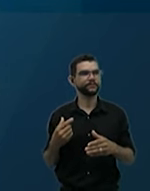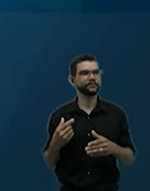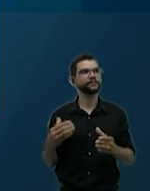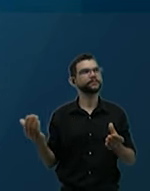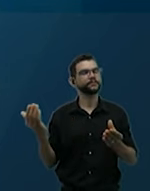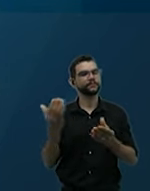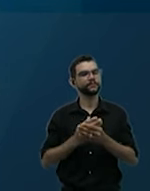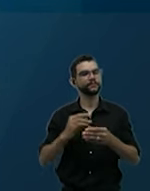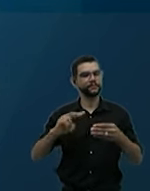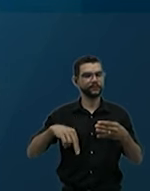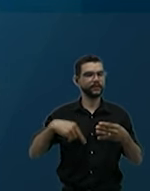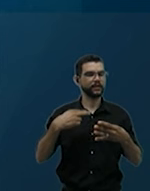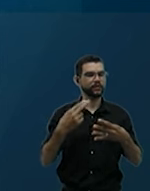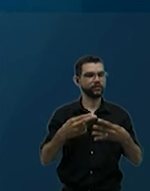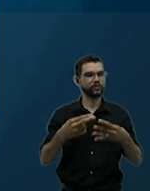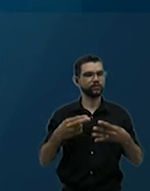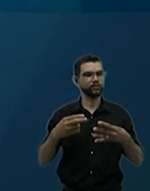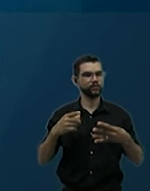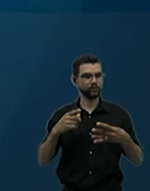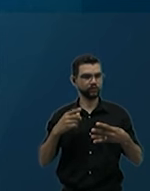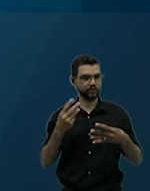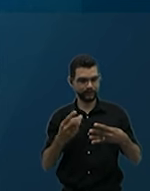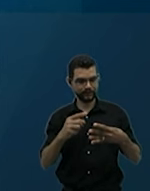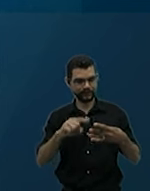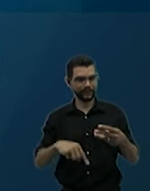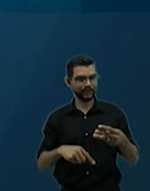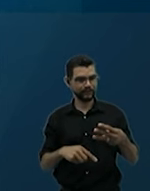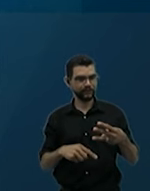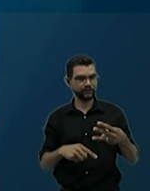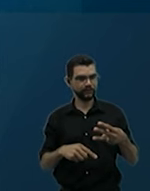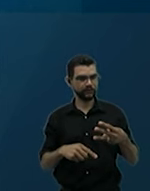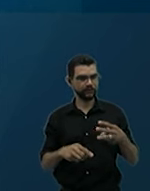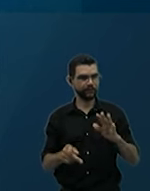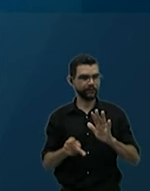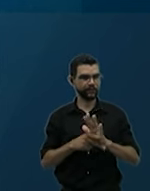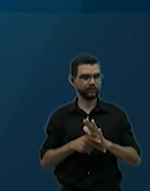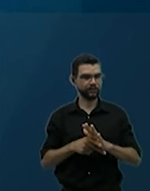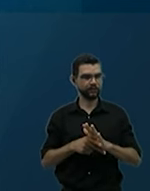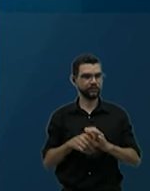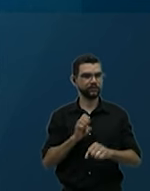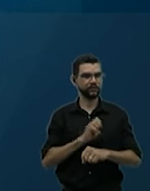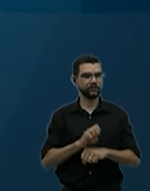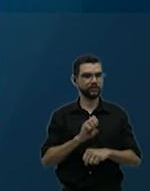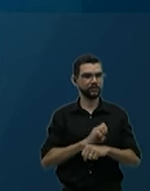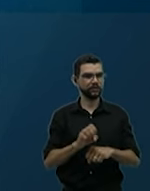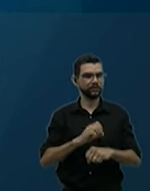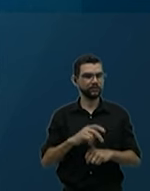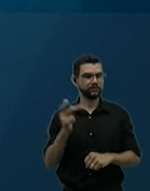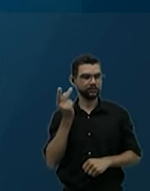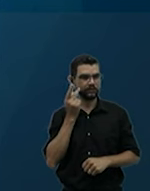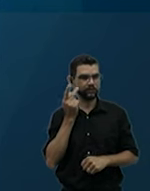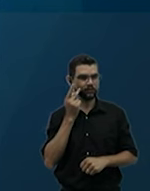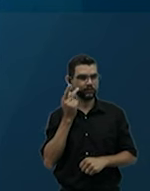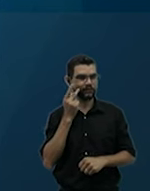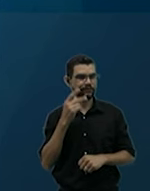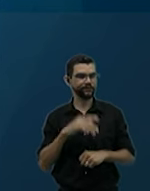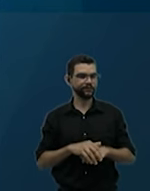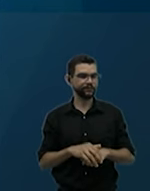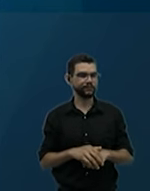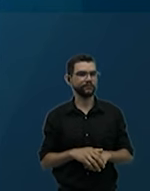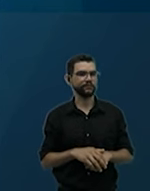do município de São Paulo. Como se sabe, está a se definir aqui a eventual responsabilidade